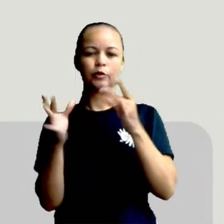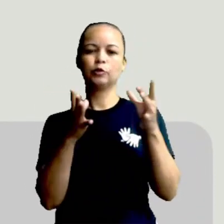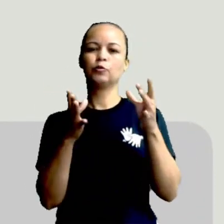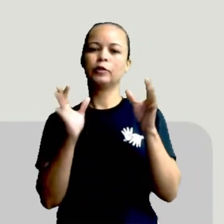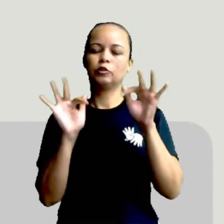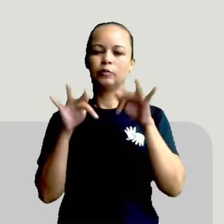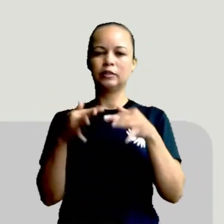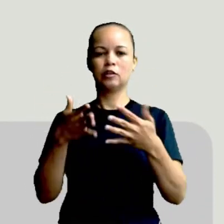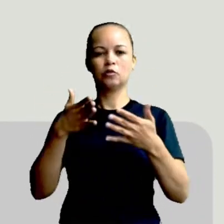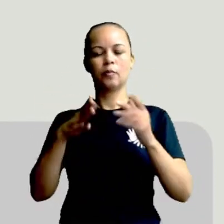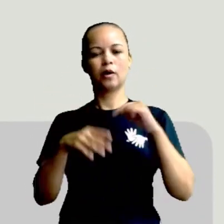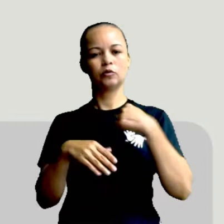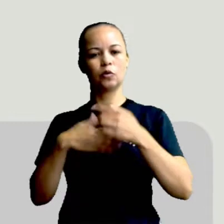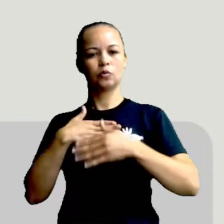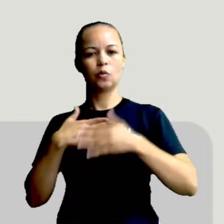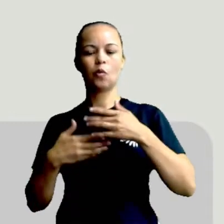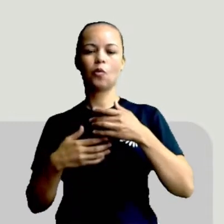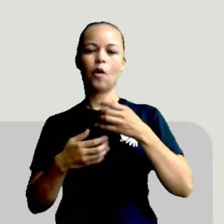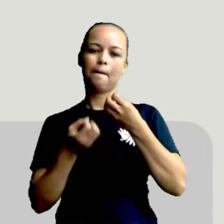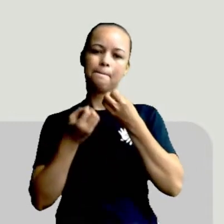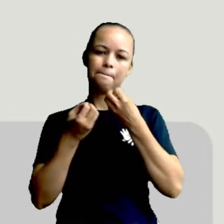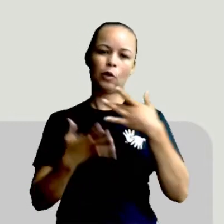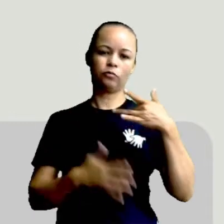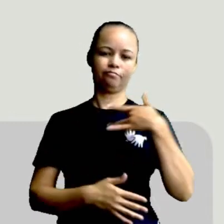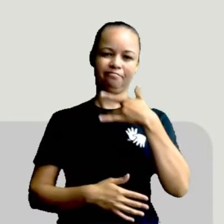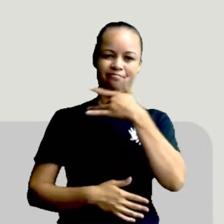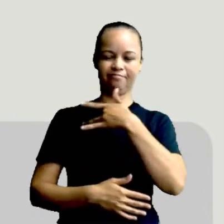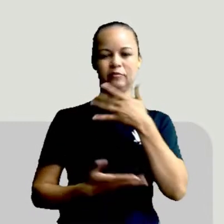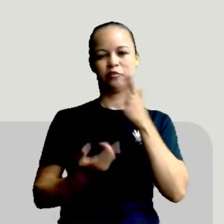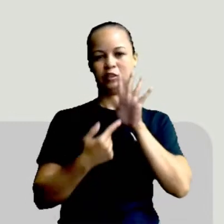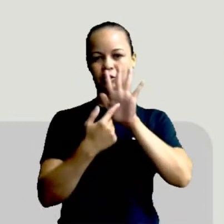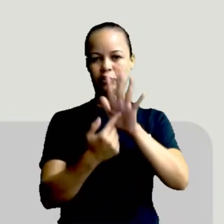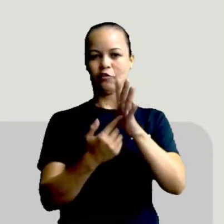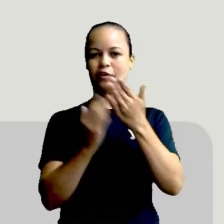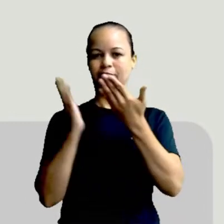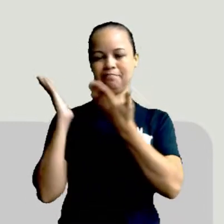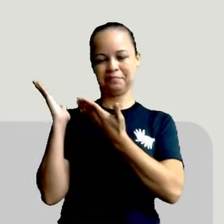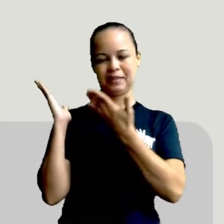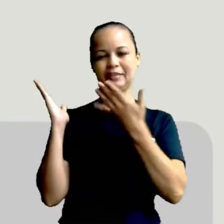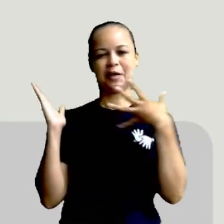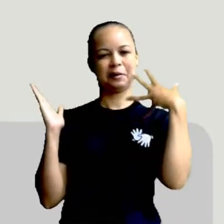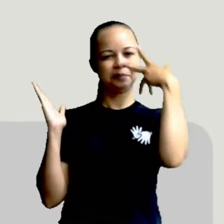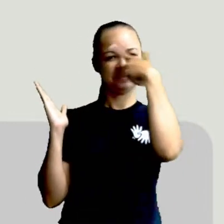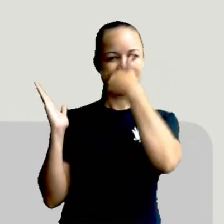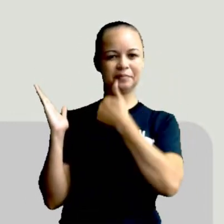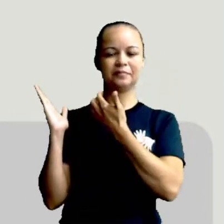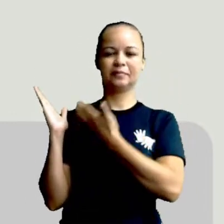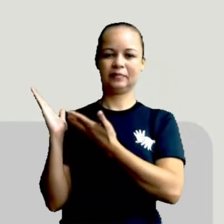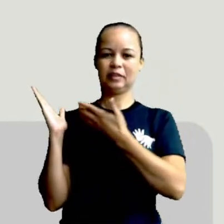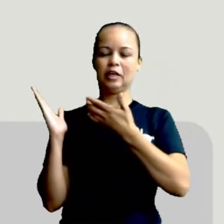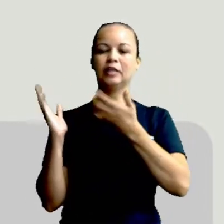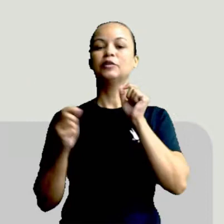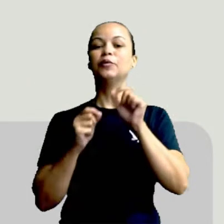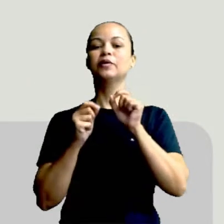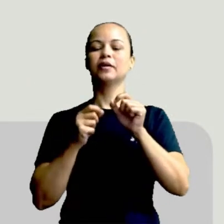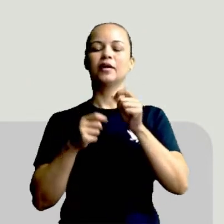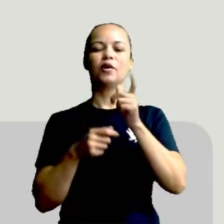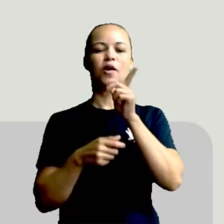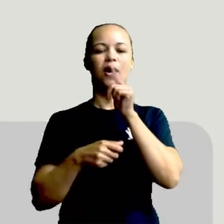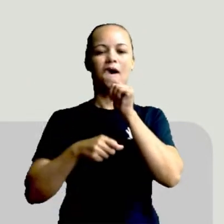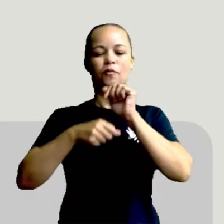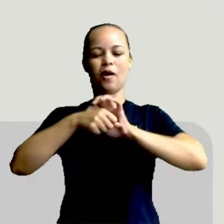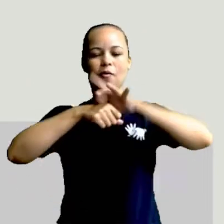corpo e mantém também a boa saúde. Vocês já estão vendo aí essa imagem linda, né, de uma nascente, uma